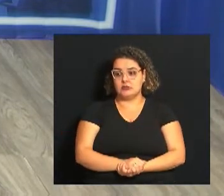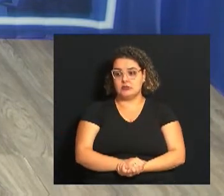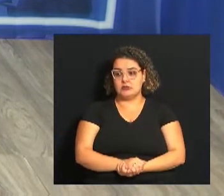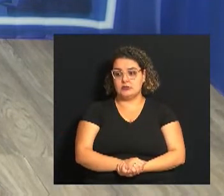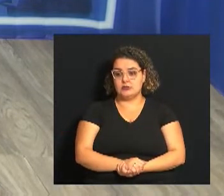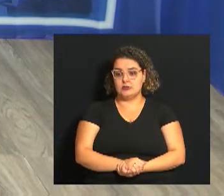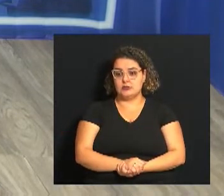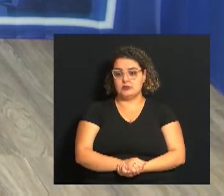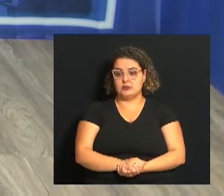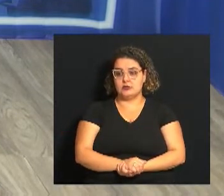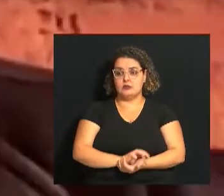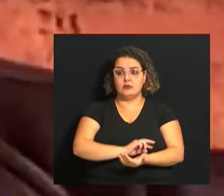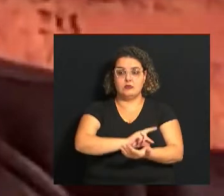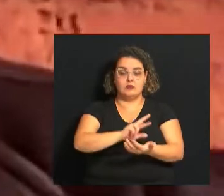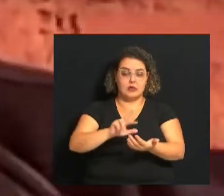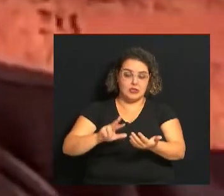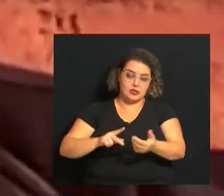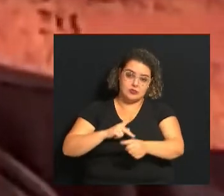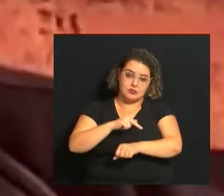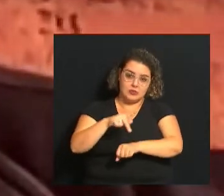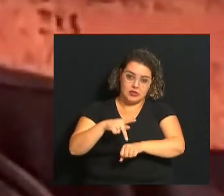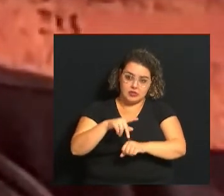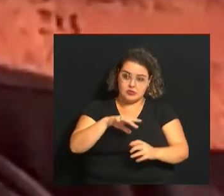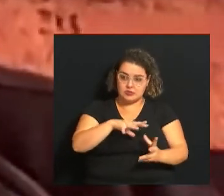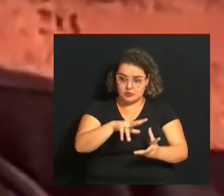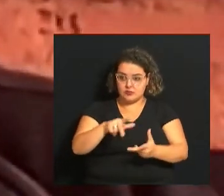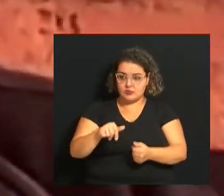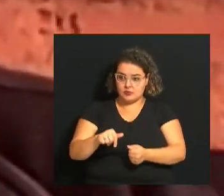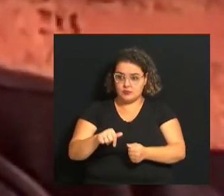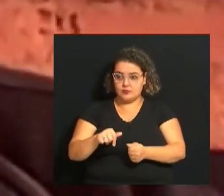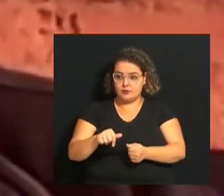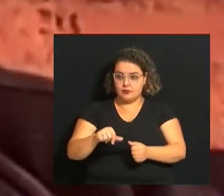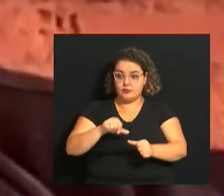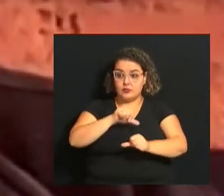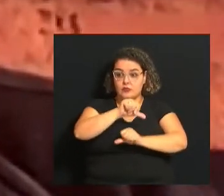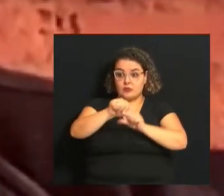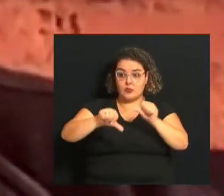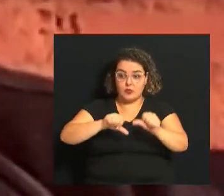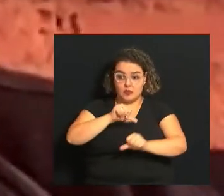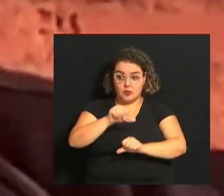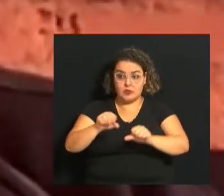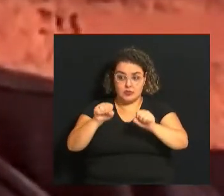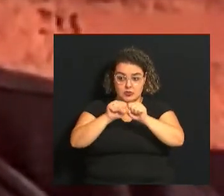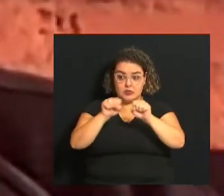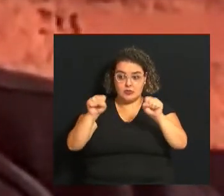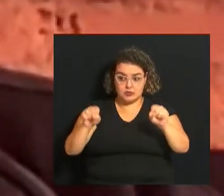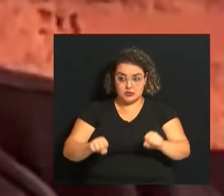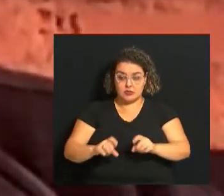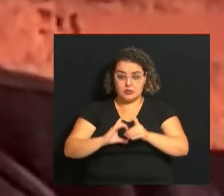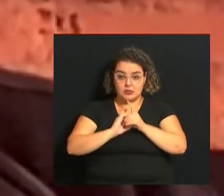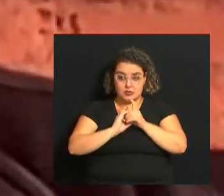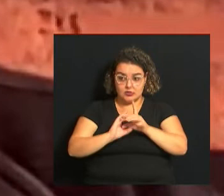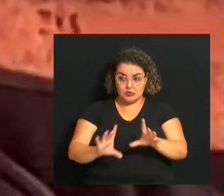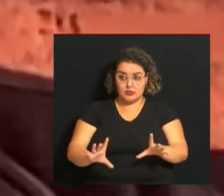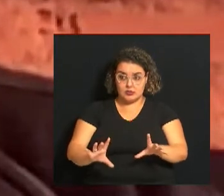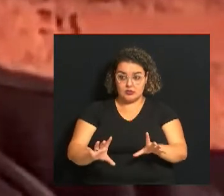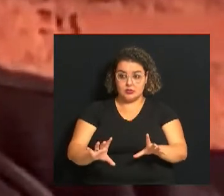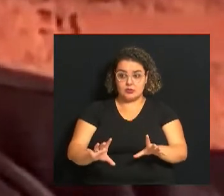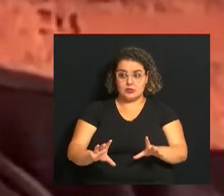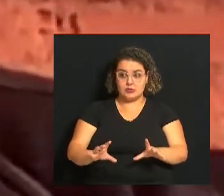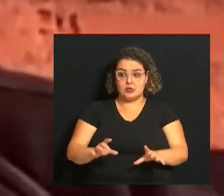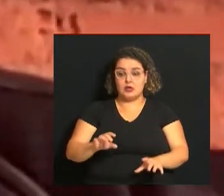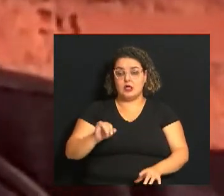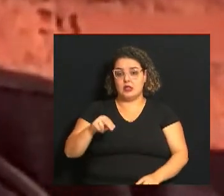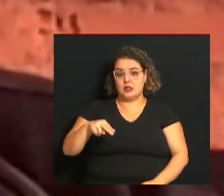Muitos países do mundo hoje já estão estudando reformas dos seus sistemas democráticos. A Inglaterra,